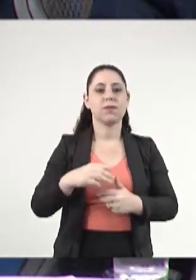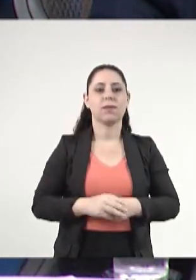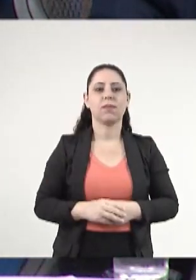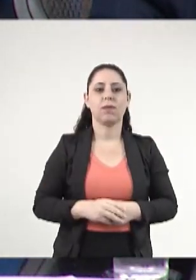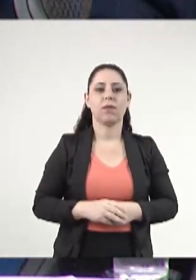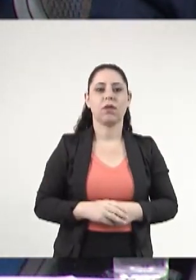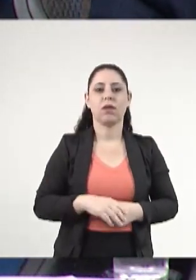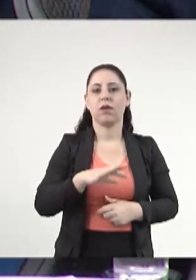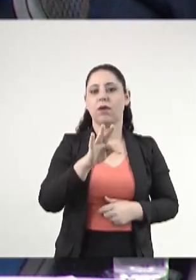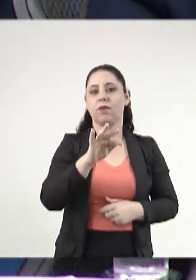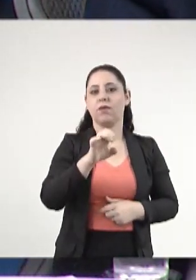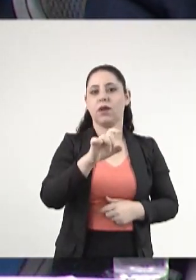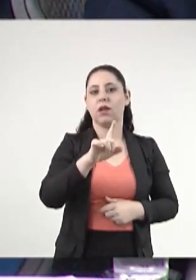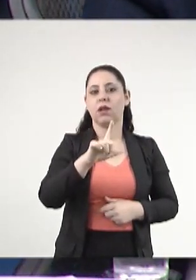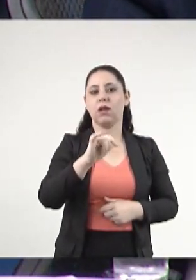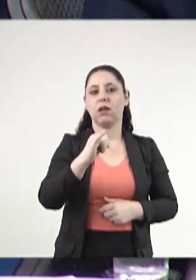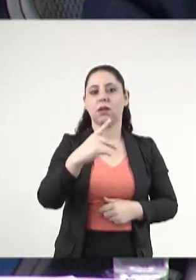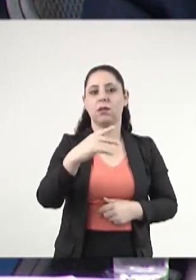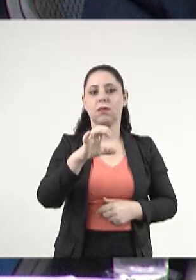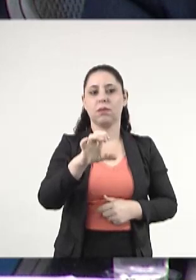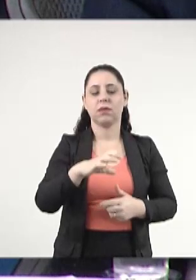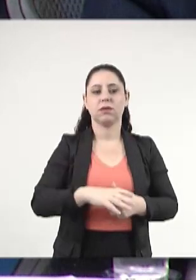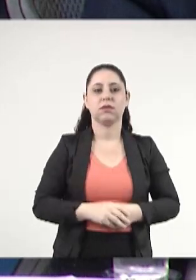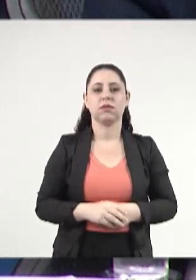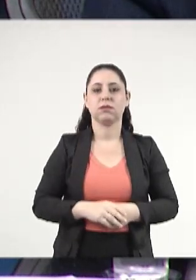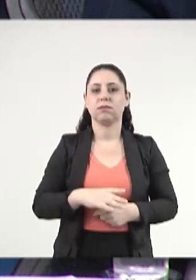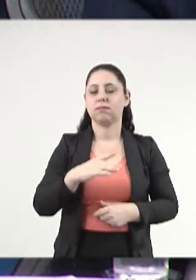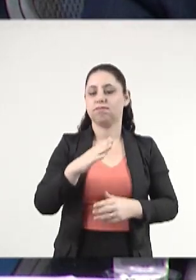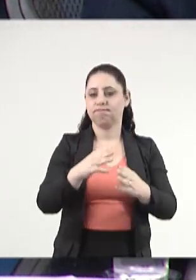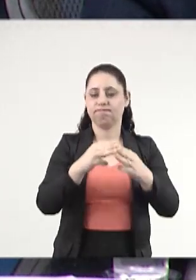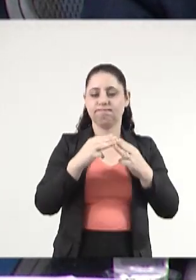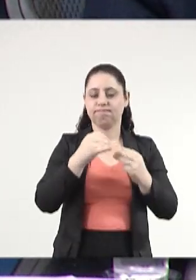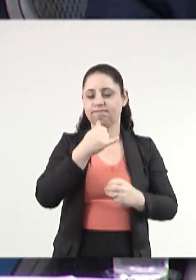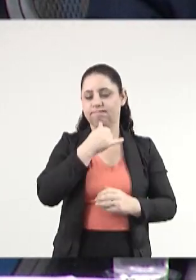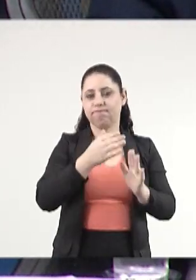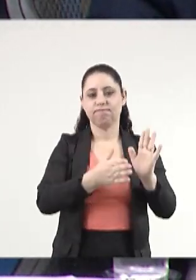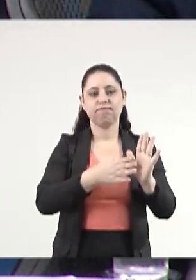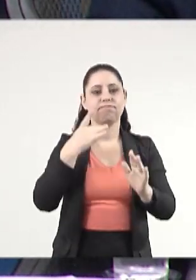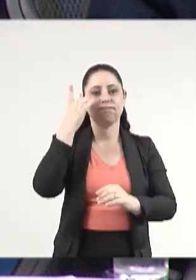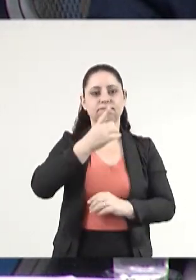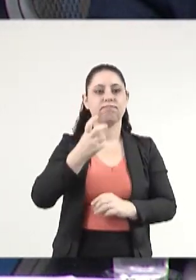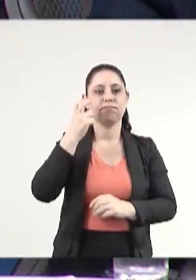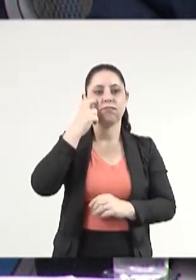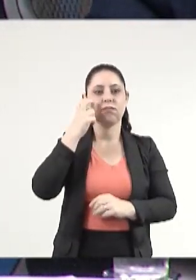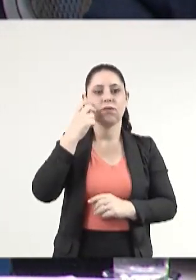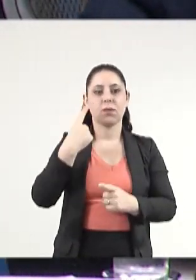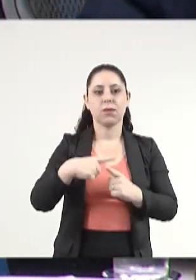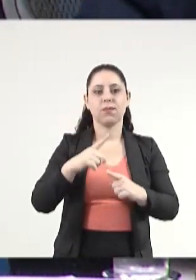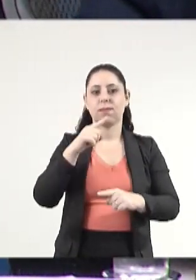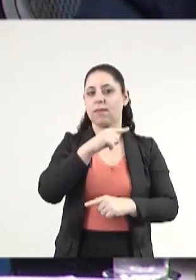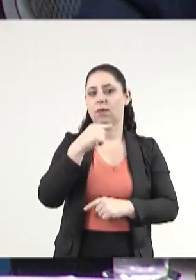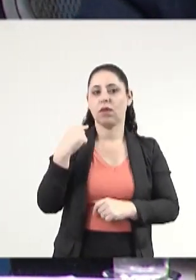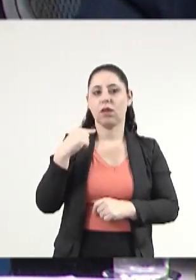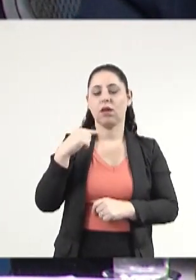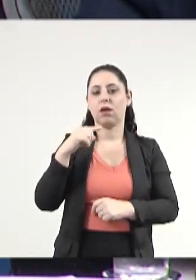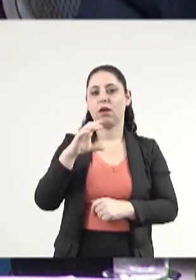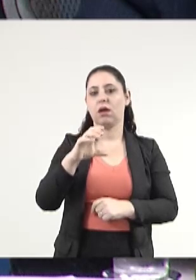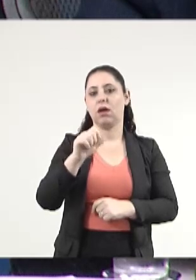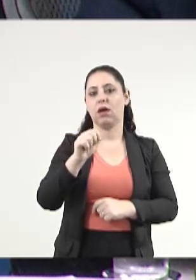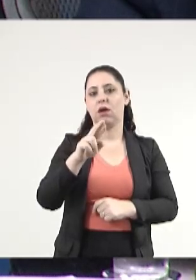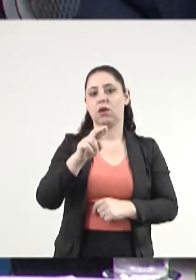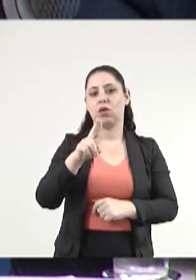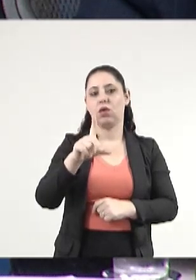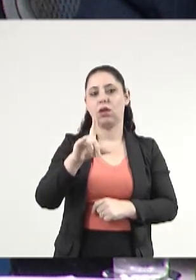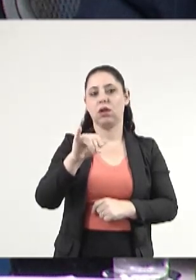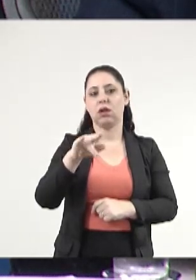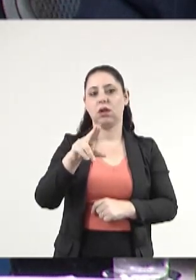senhor Felipe Alves da Roça. Moção de pesar proposta pelo deputado Márcio Fernandes em razão do falecimento da senhora Carolina Duarte